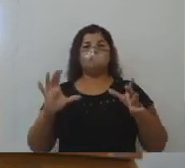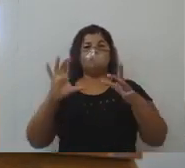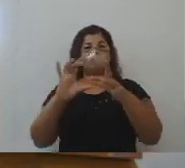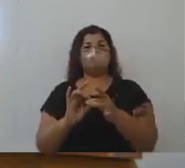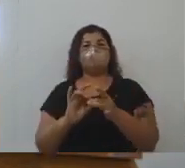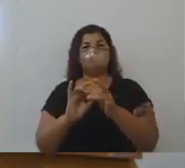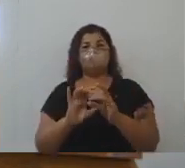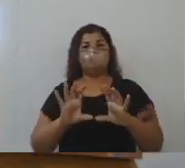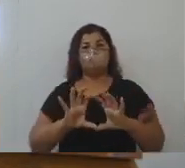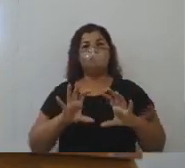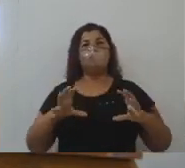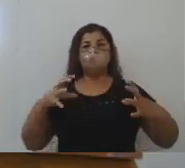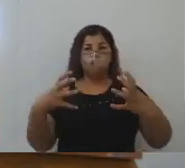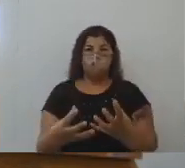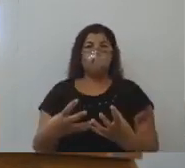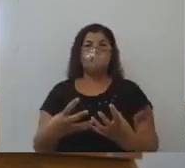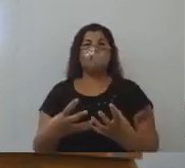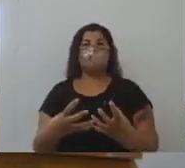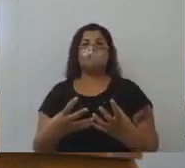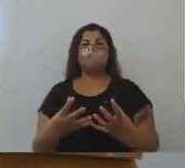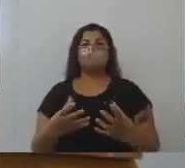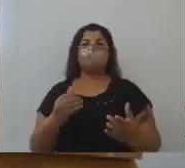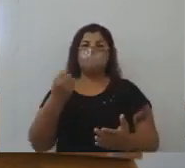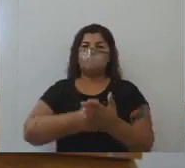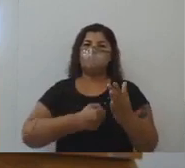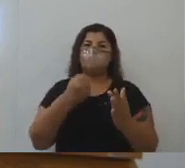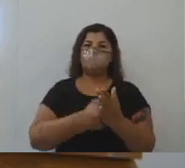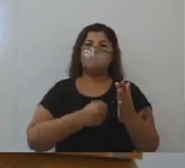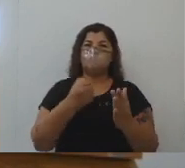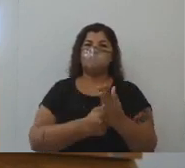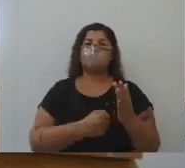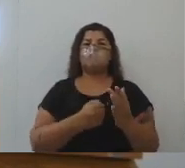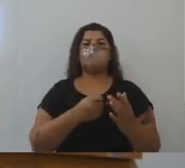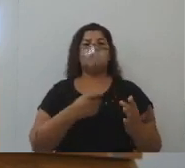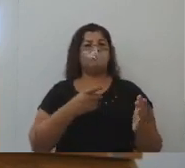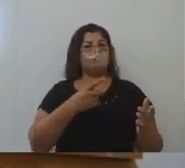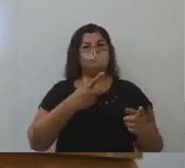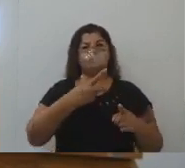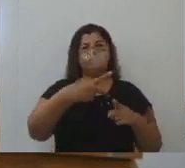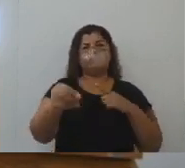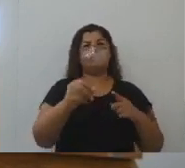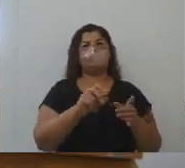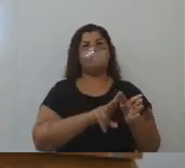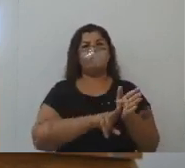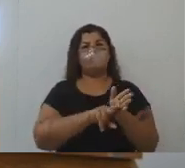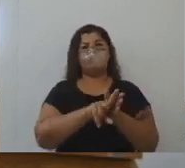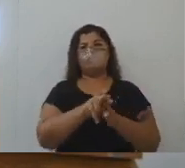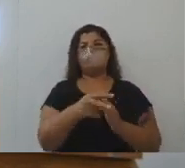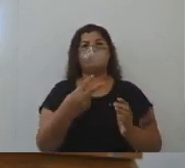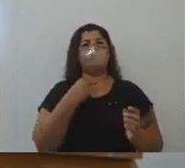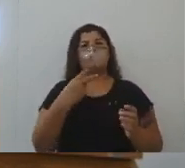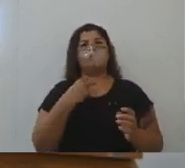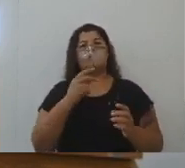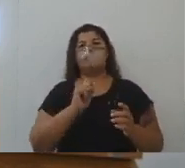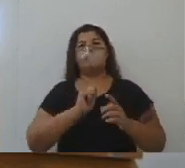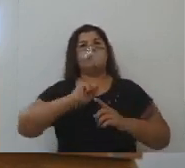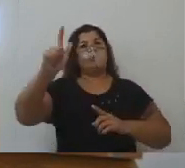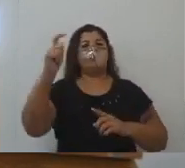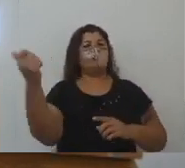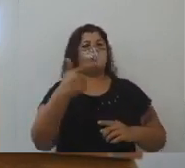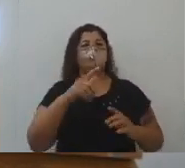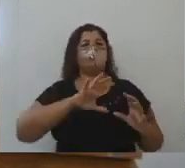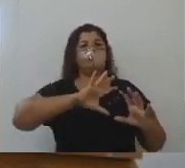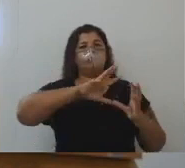grupo, quando a gente está todo mundo junto, lutando por um vírus que não pode ser maior do que a humanidade.